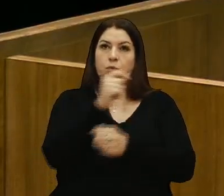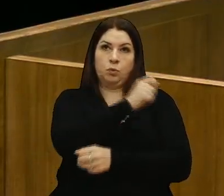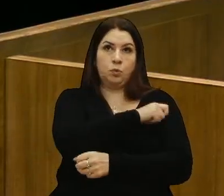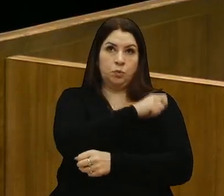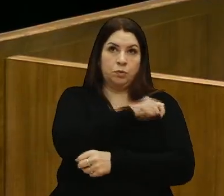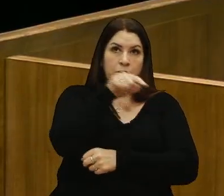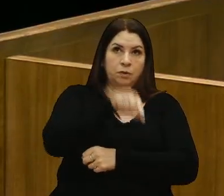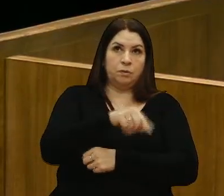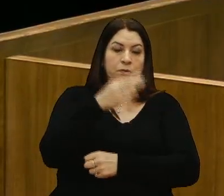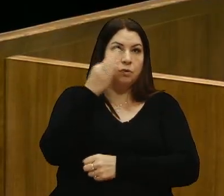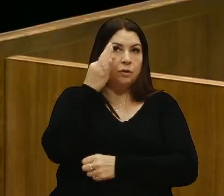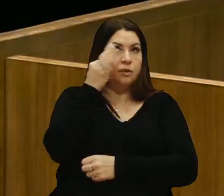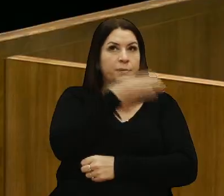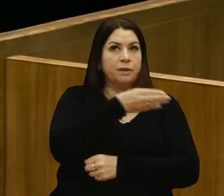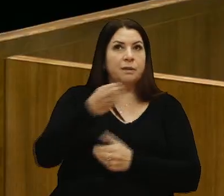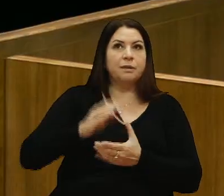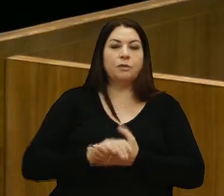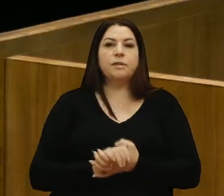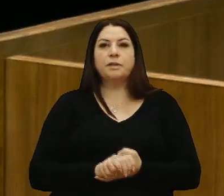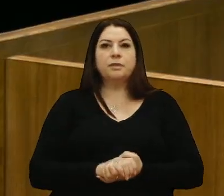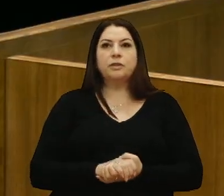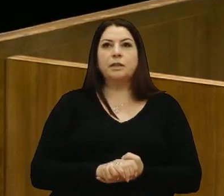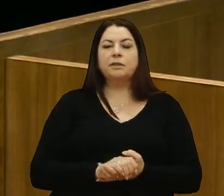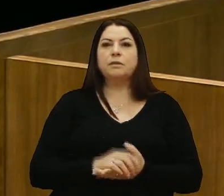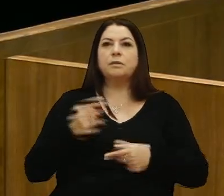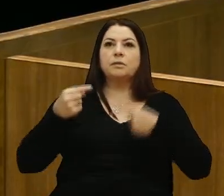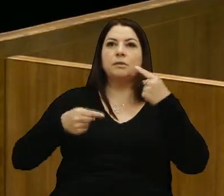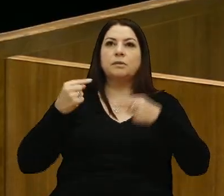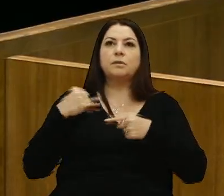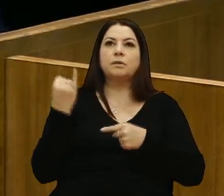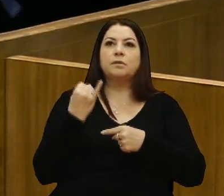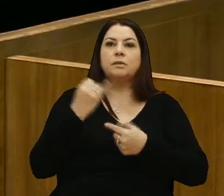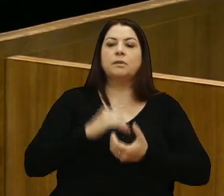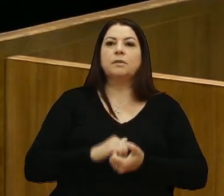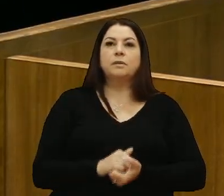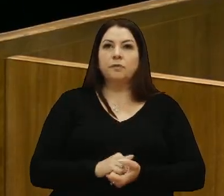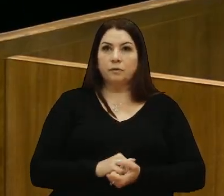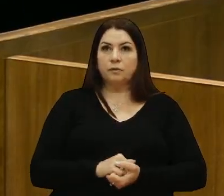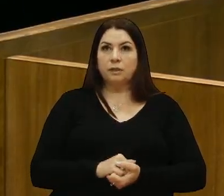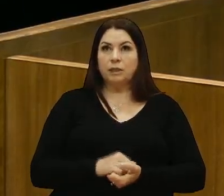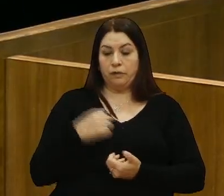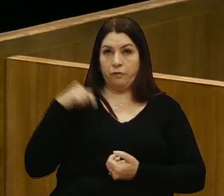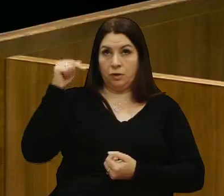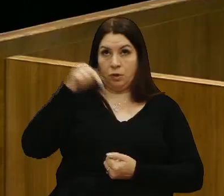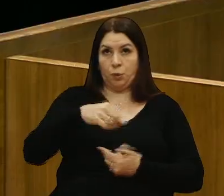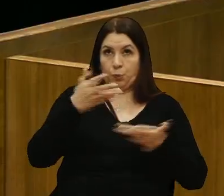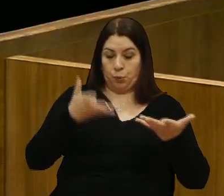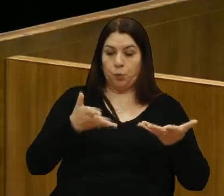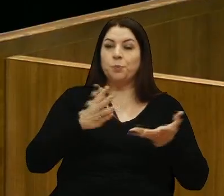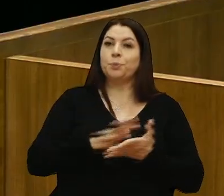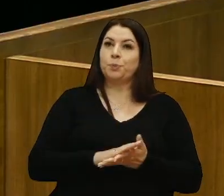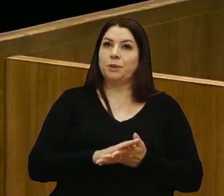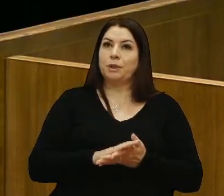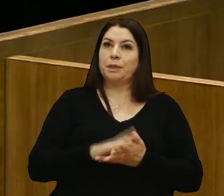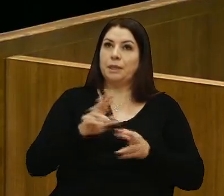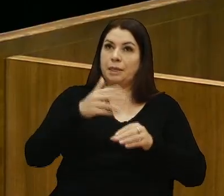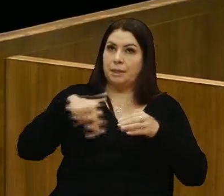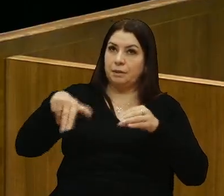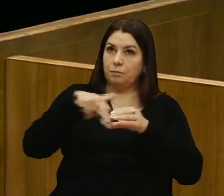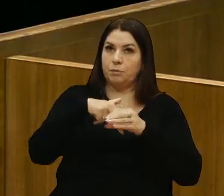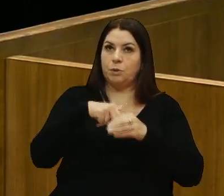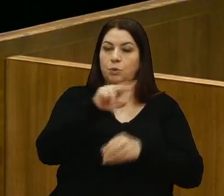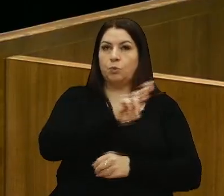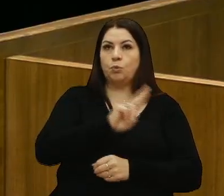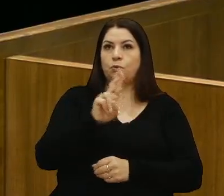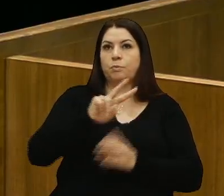que estão aqui presentes nesse momento de debate tão importante. Eu venho aqui hoje, a esta tribuna, em nome